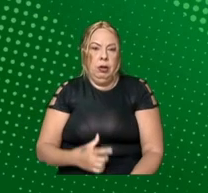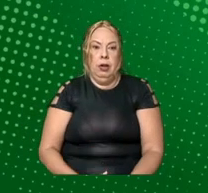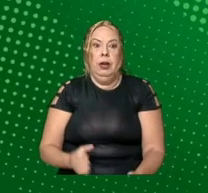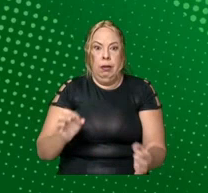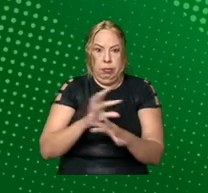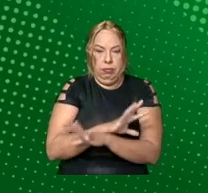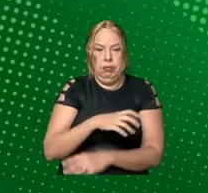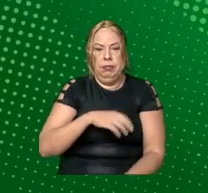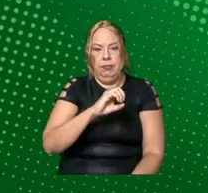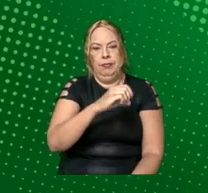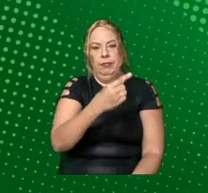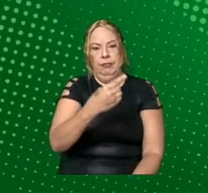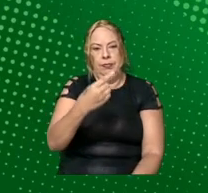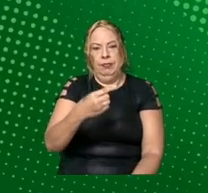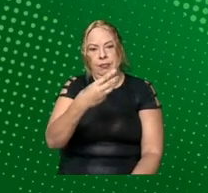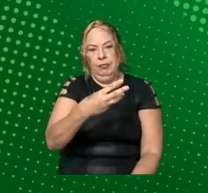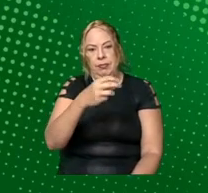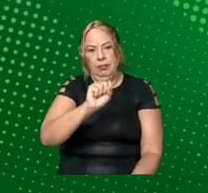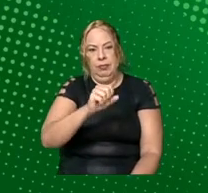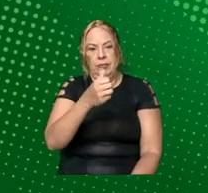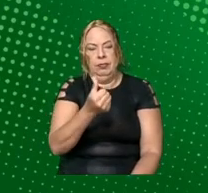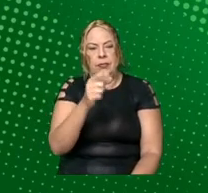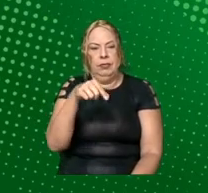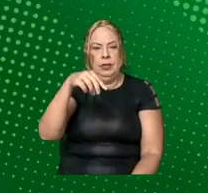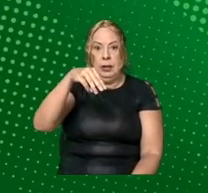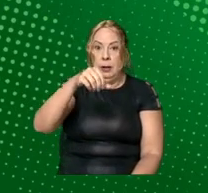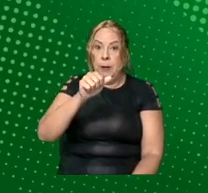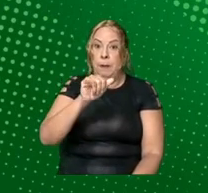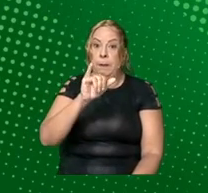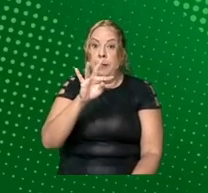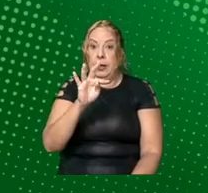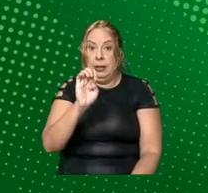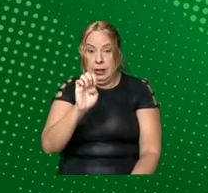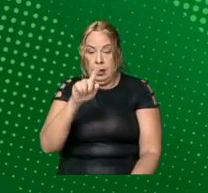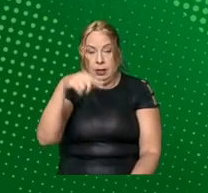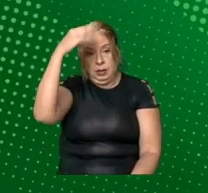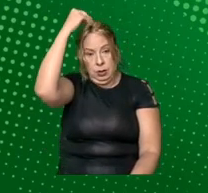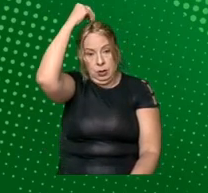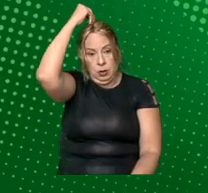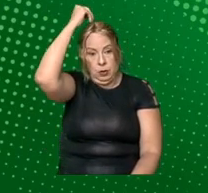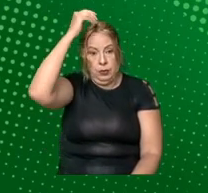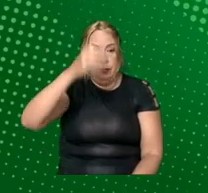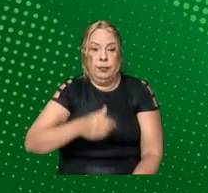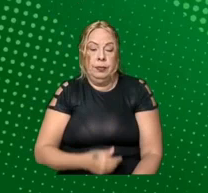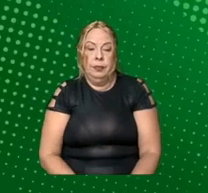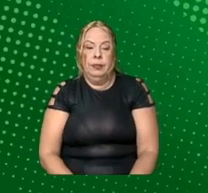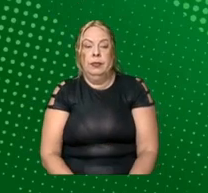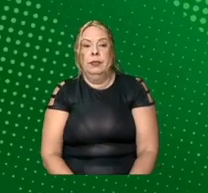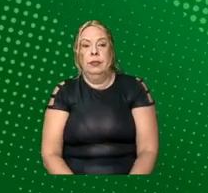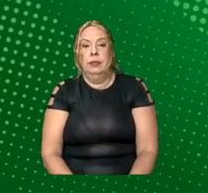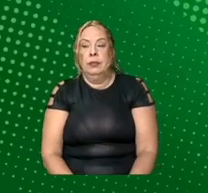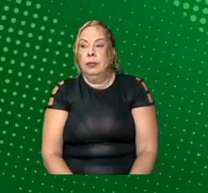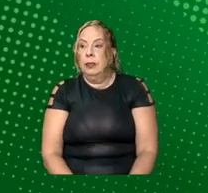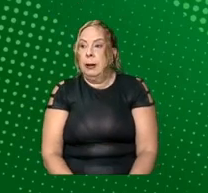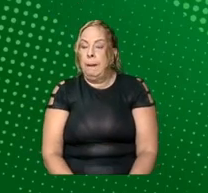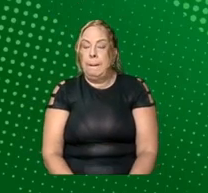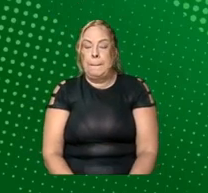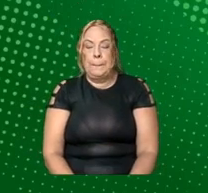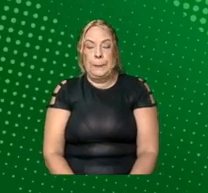aqui, 011386, Maitê. Ladeira de São Cristóvão, né? Adquiriu no G Barbosa, Atacado Centro,